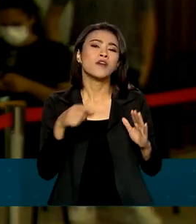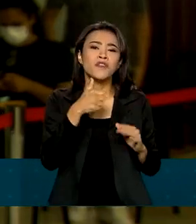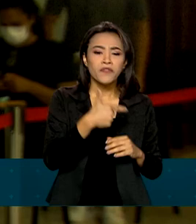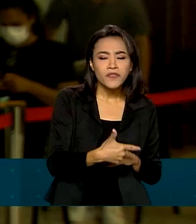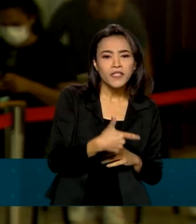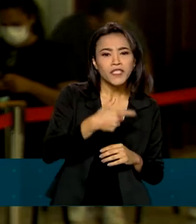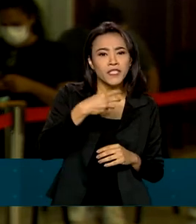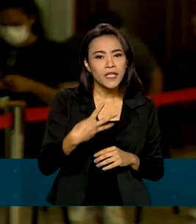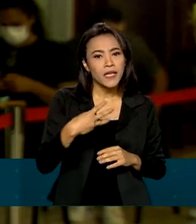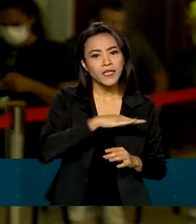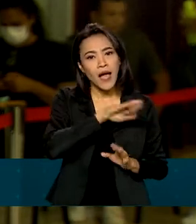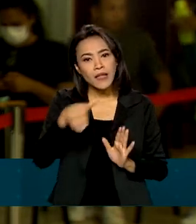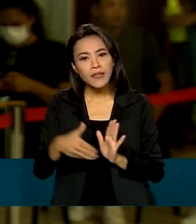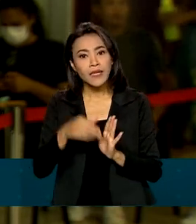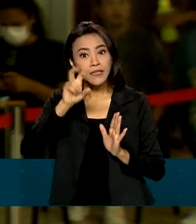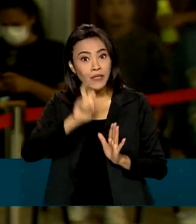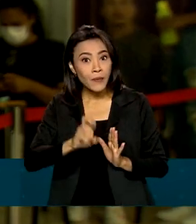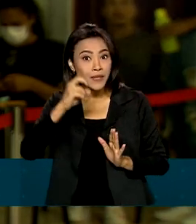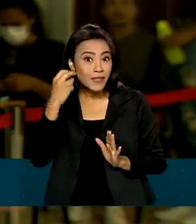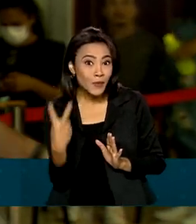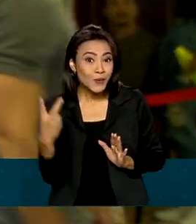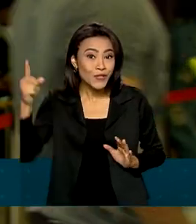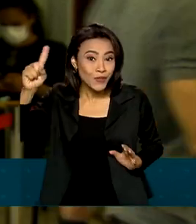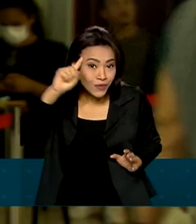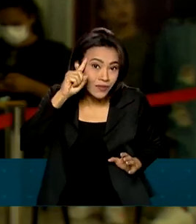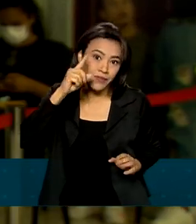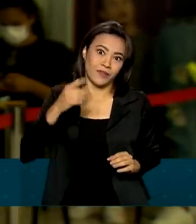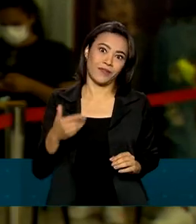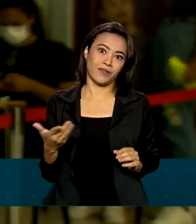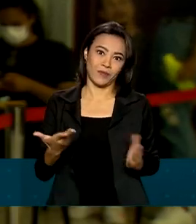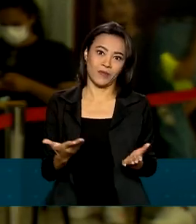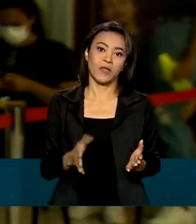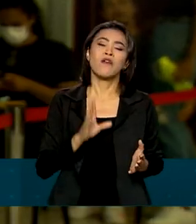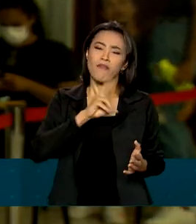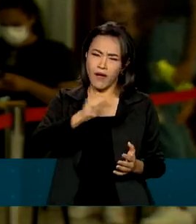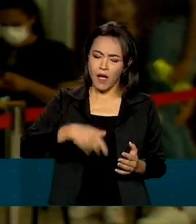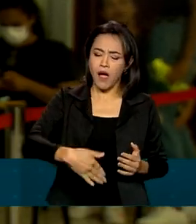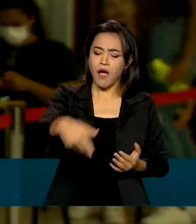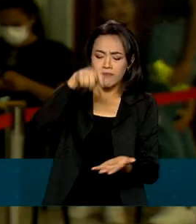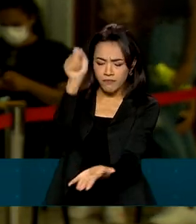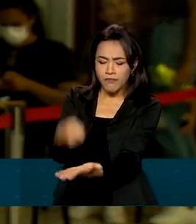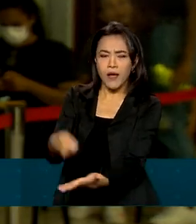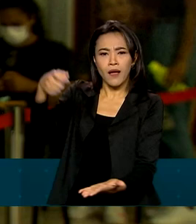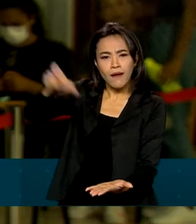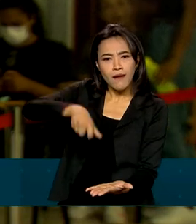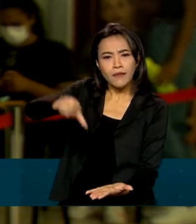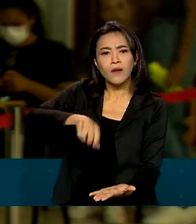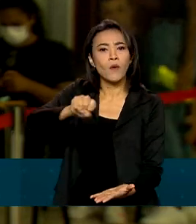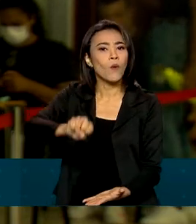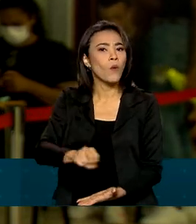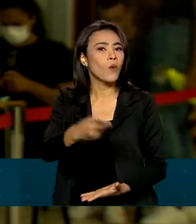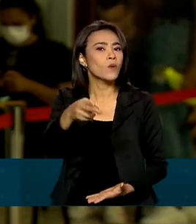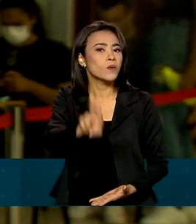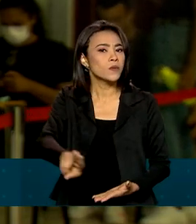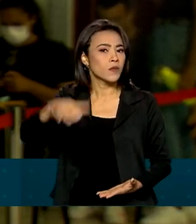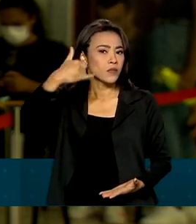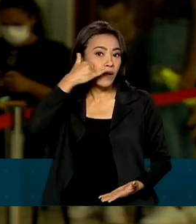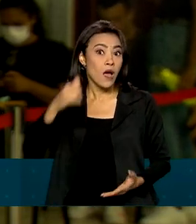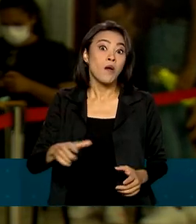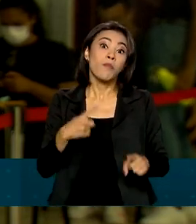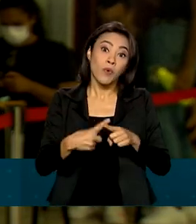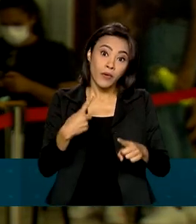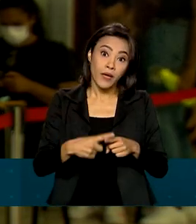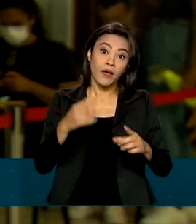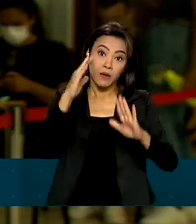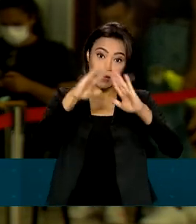23 a 52 dias. O cidadão também vai poder fazer pagamentos com cartão ou pelo celular. É que muitos cartórios